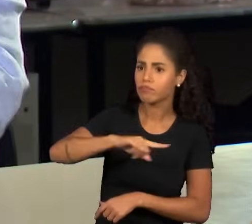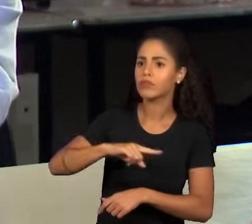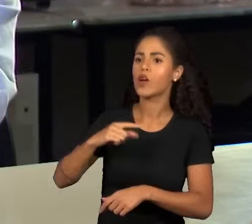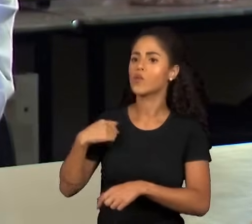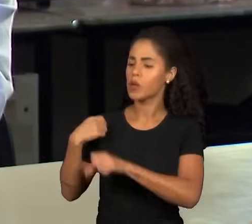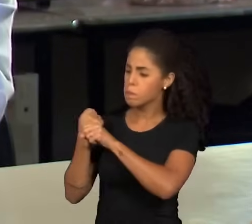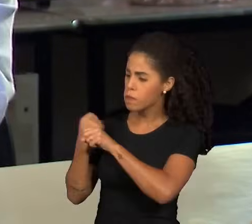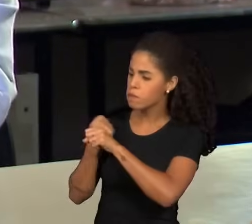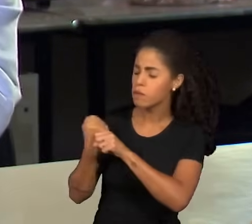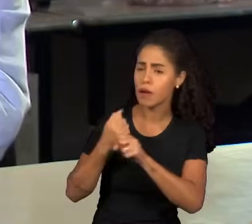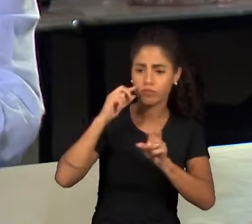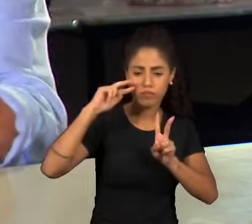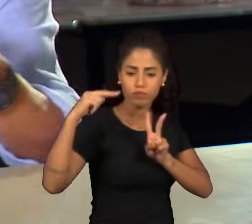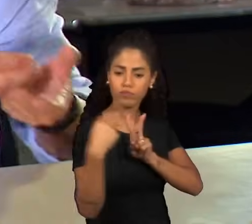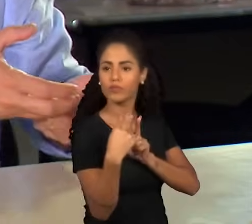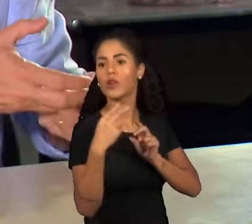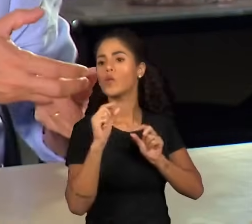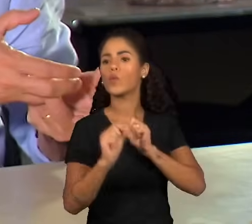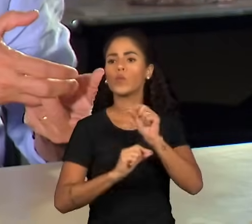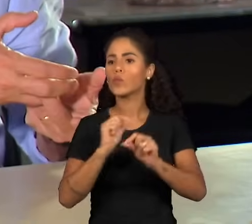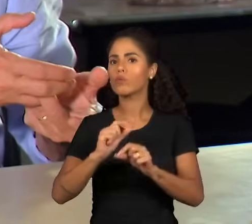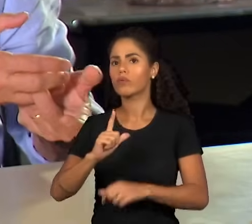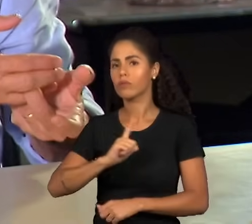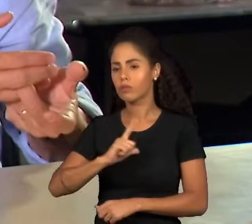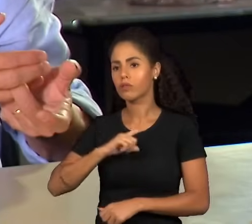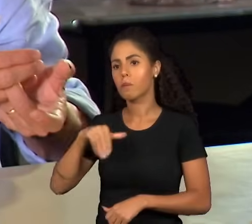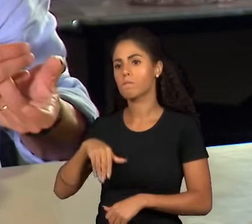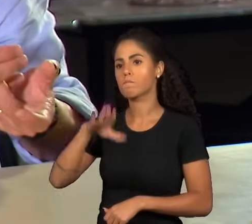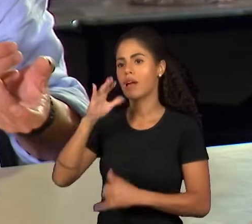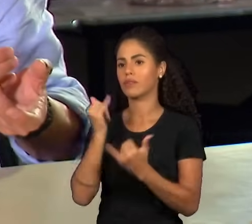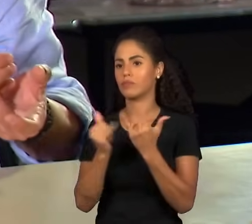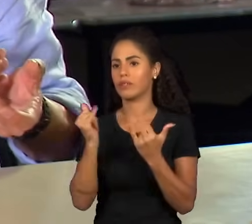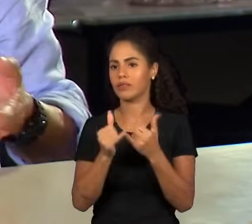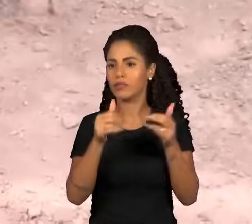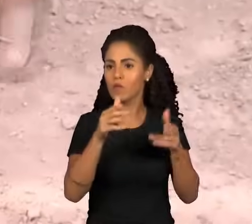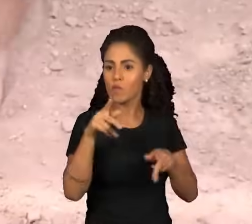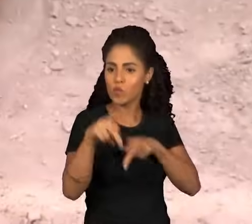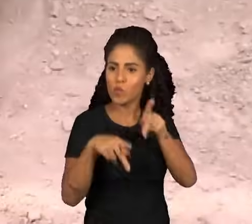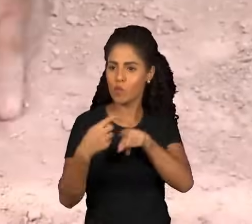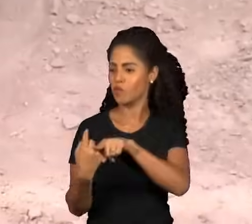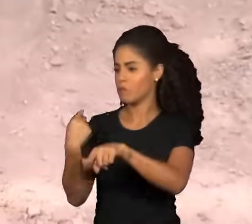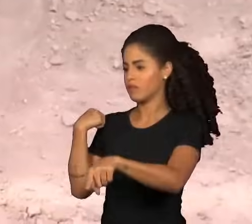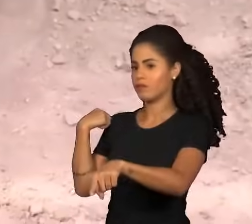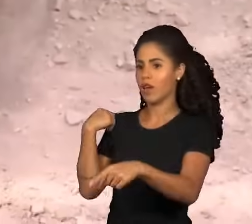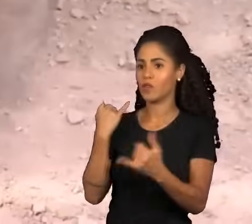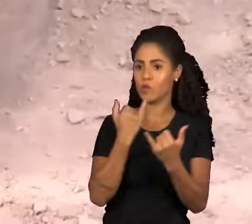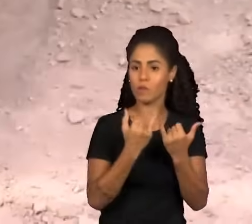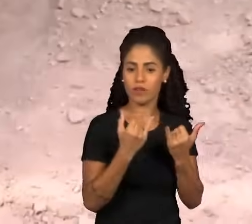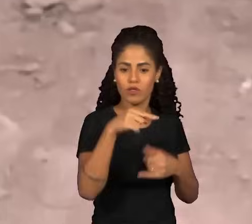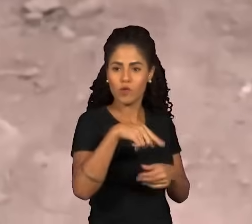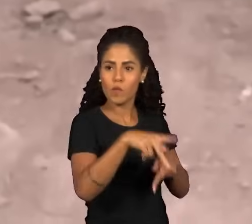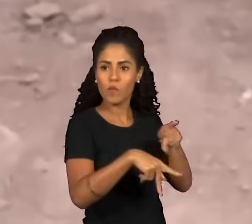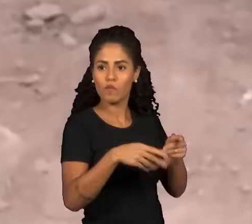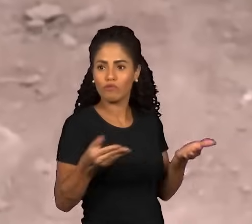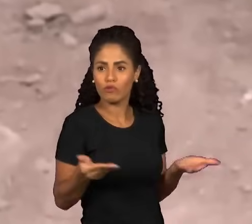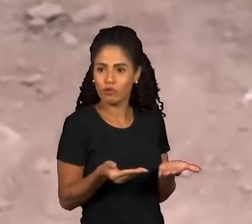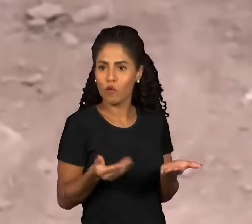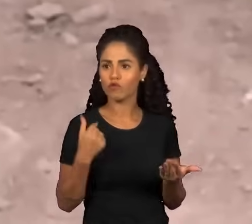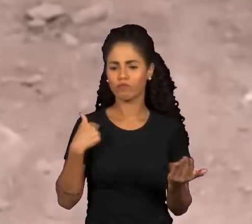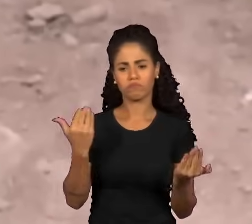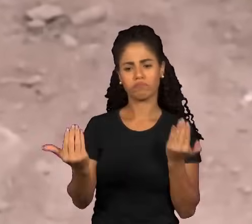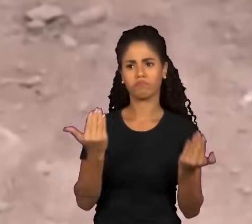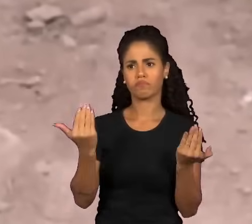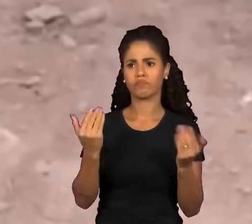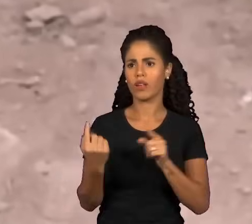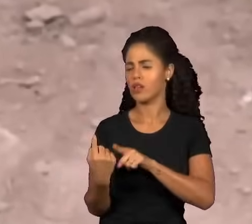de vista da produção material, é mais semelhante com os modos de vida dos povos do passado, que permitem que a gente faça comparações entre esses modos de vida